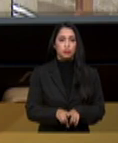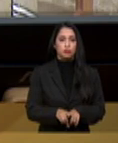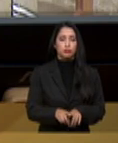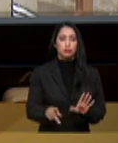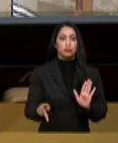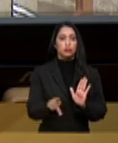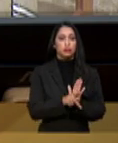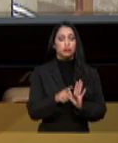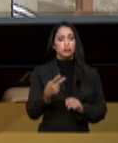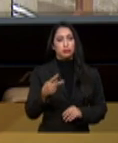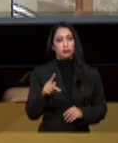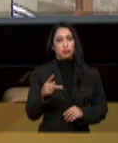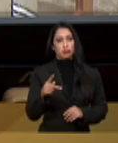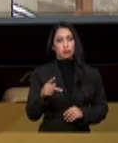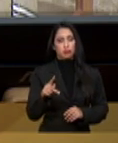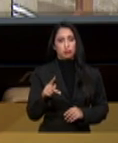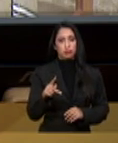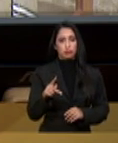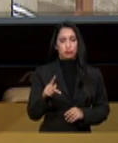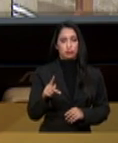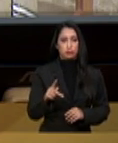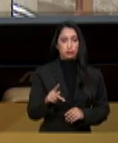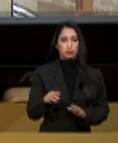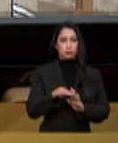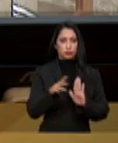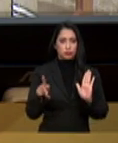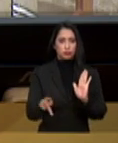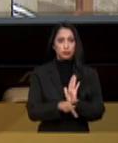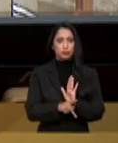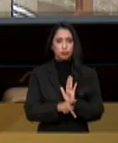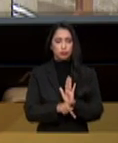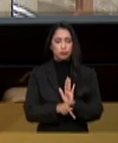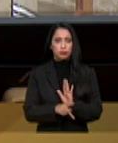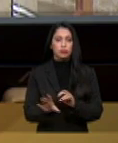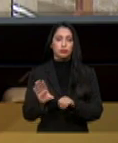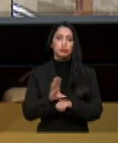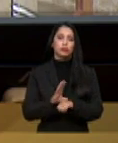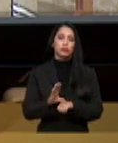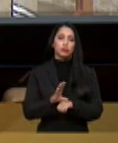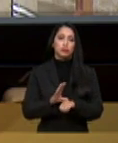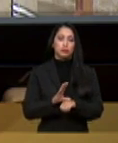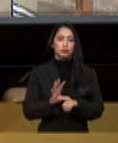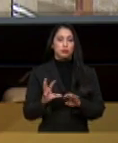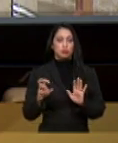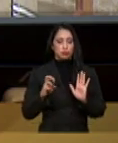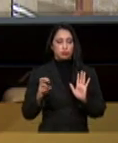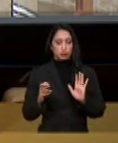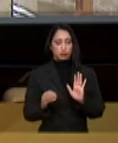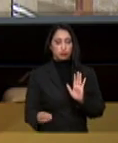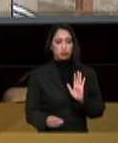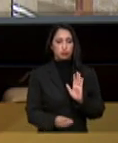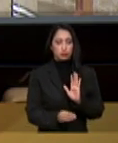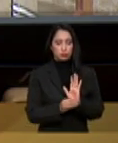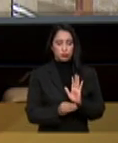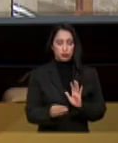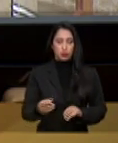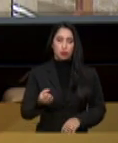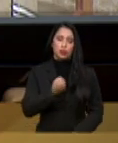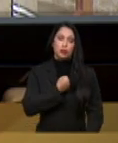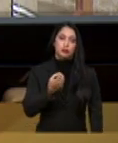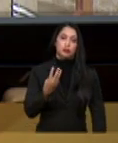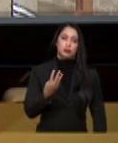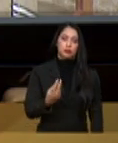própria natureza das medidas provisórias, o constituinte derivado, por emenda constitucional de número 32 de